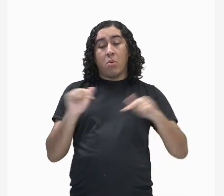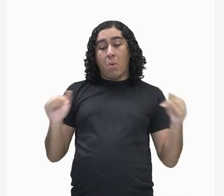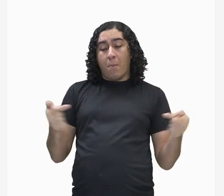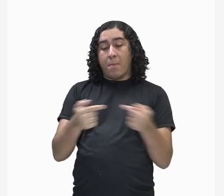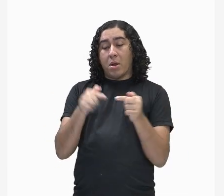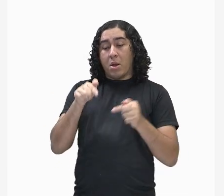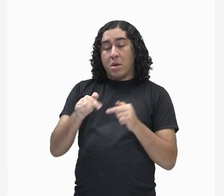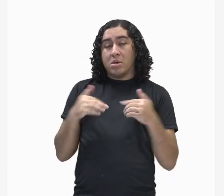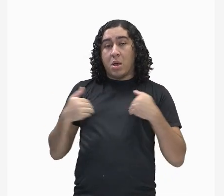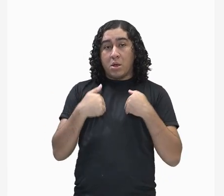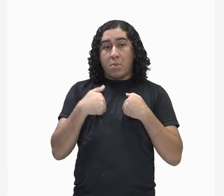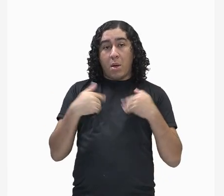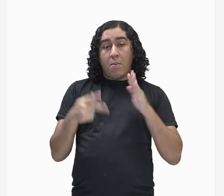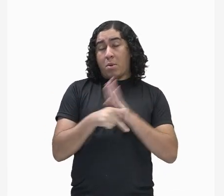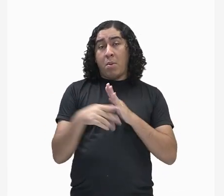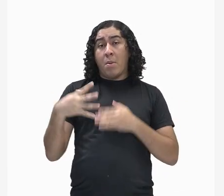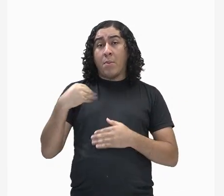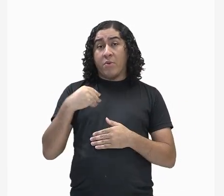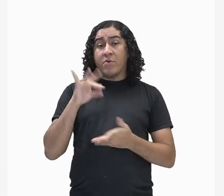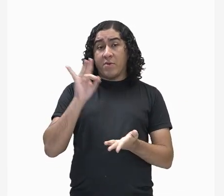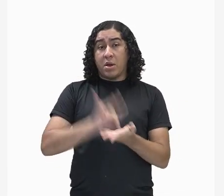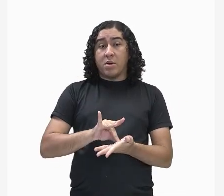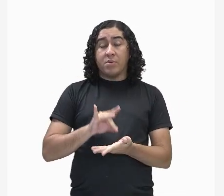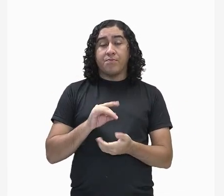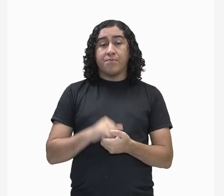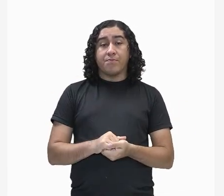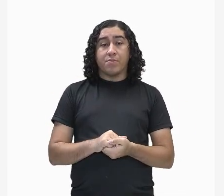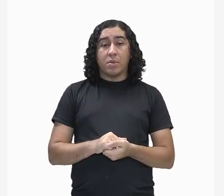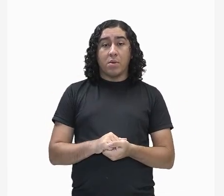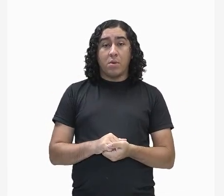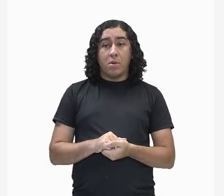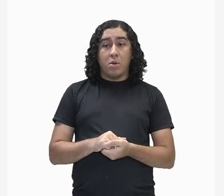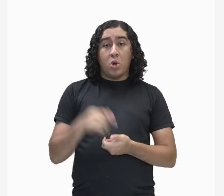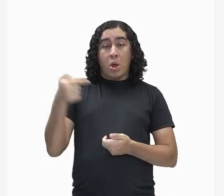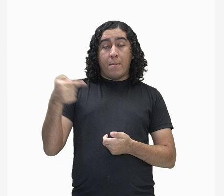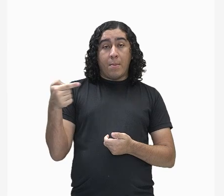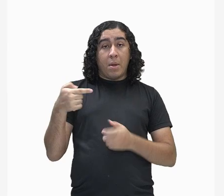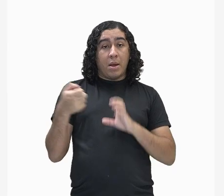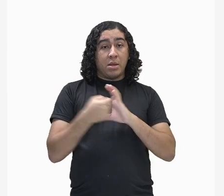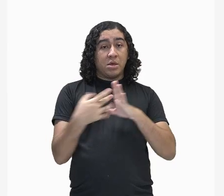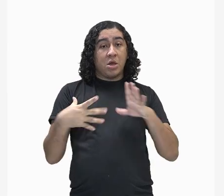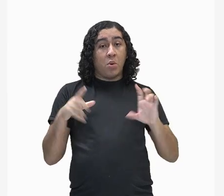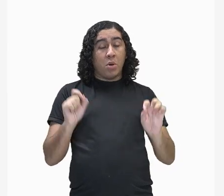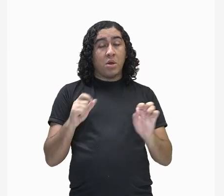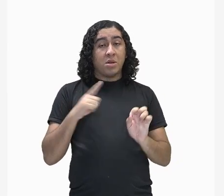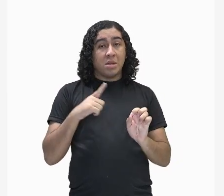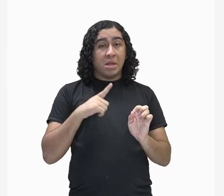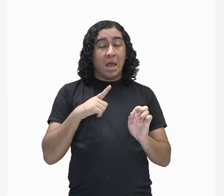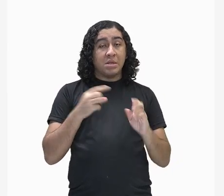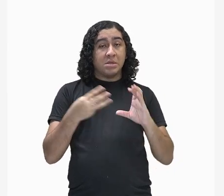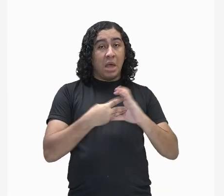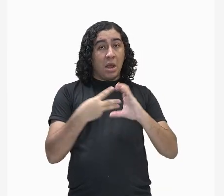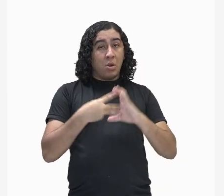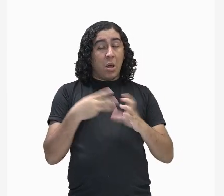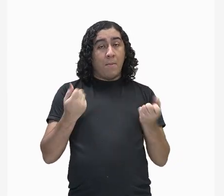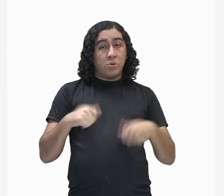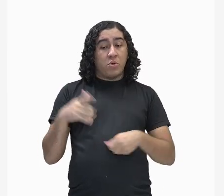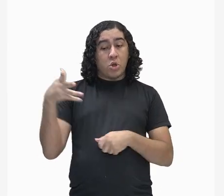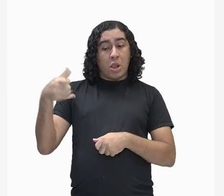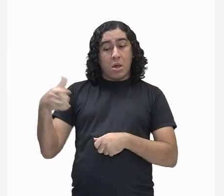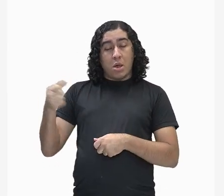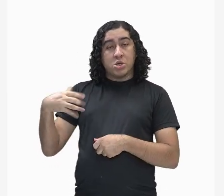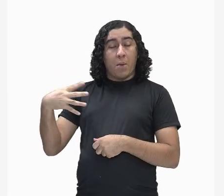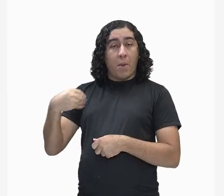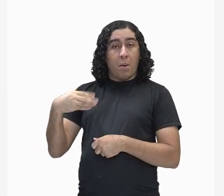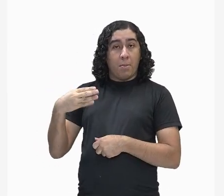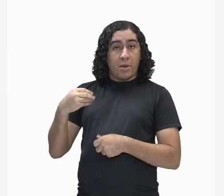essas espécies como mamíferos, né? E uma delas é exatamente a presença de glândulas mamárias, nessas